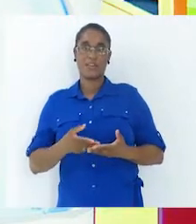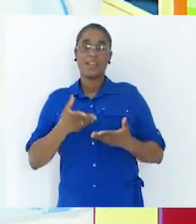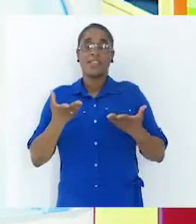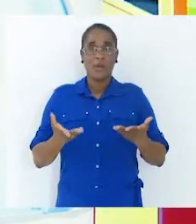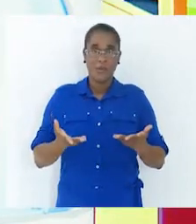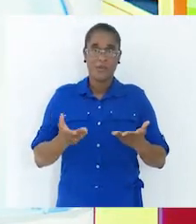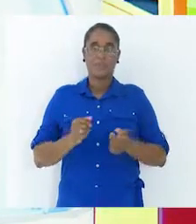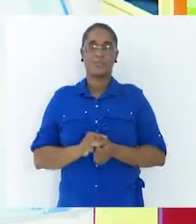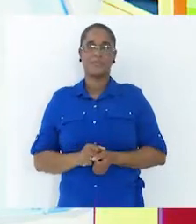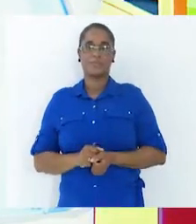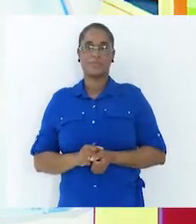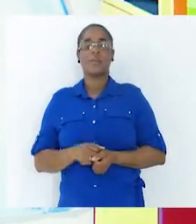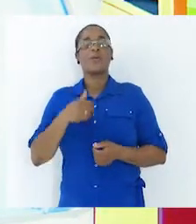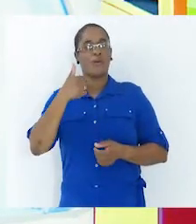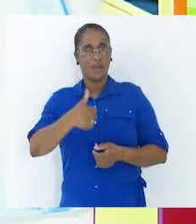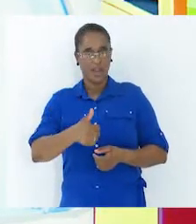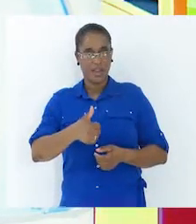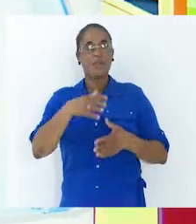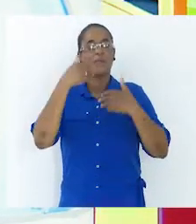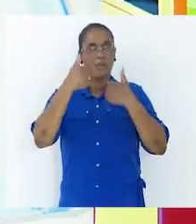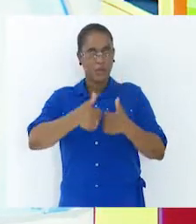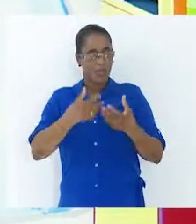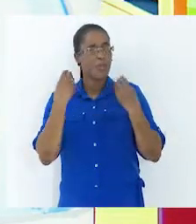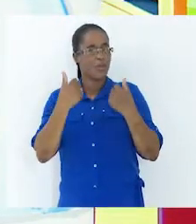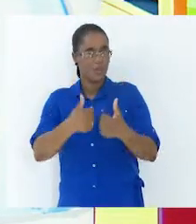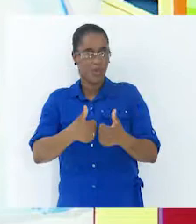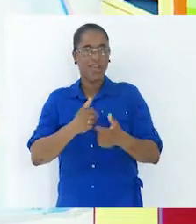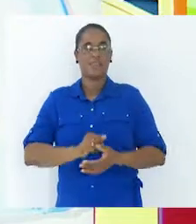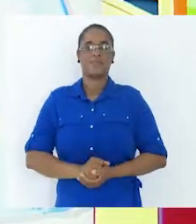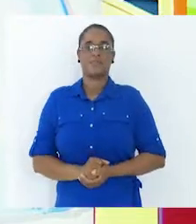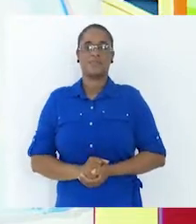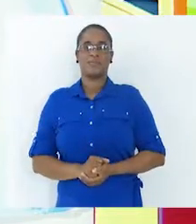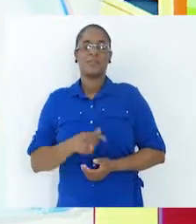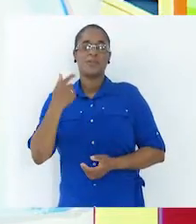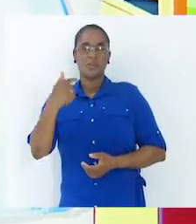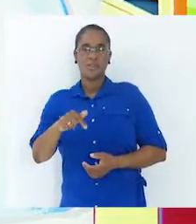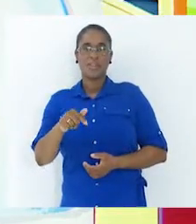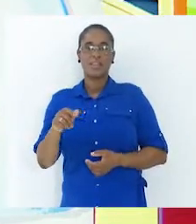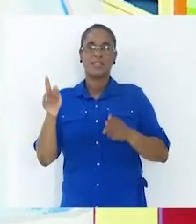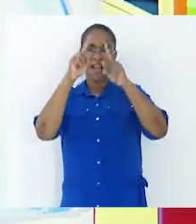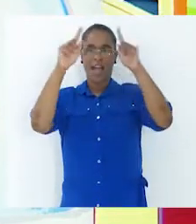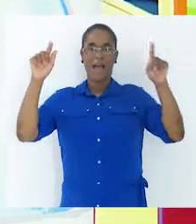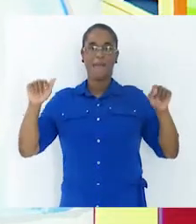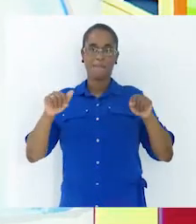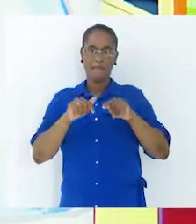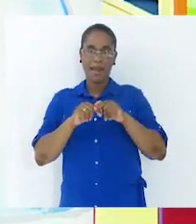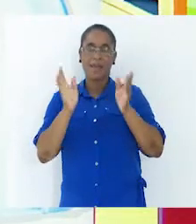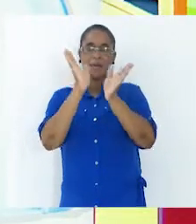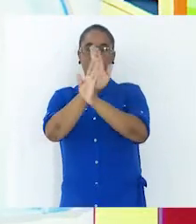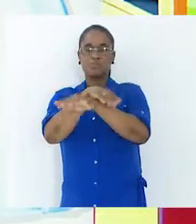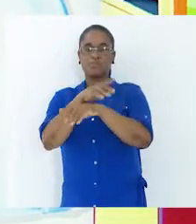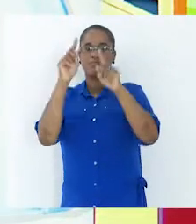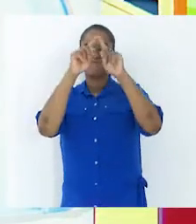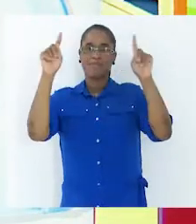então, ok, muito bem, temos a placa publicitária.